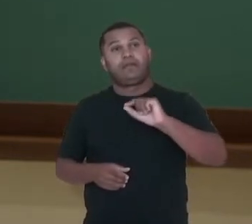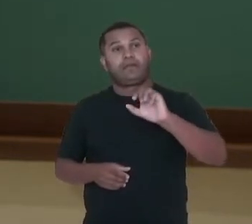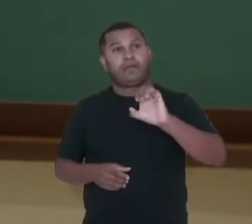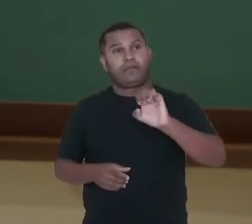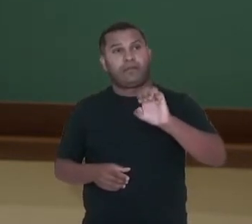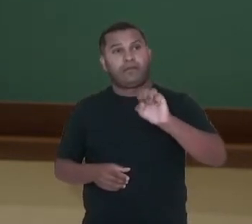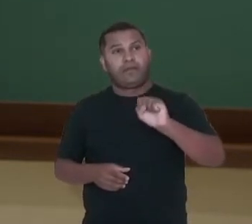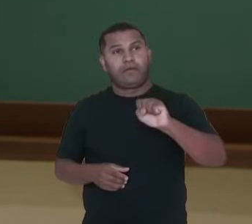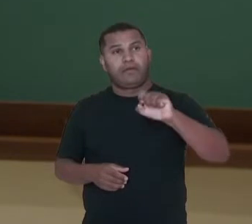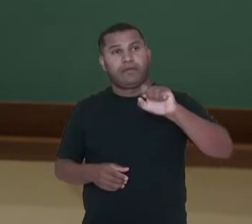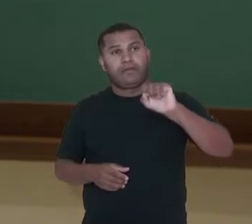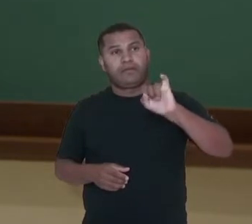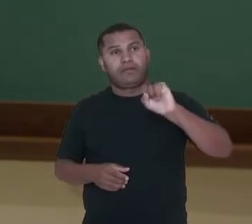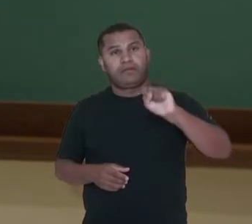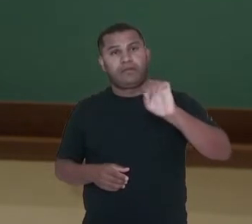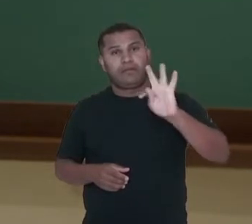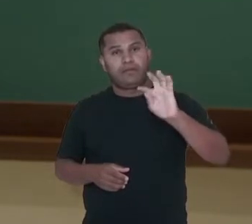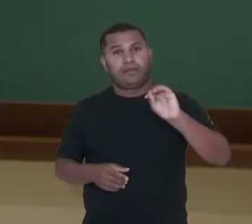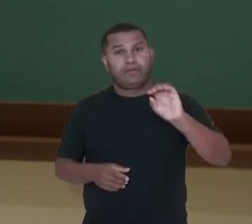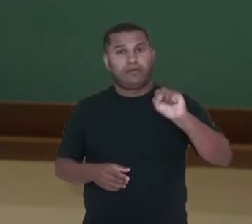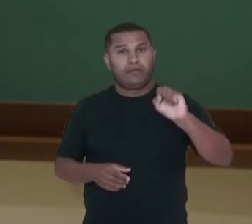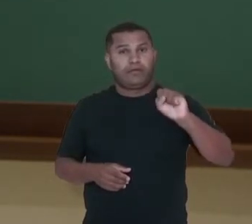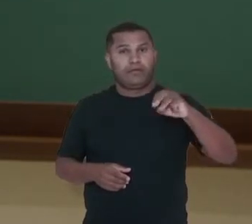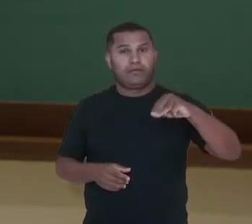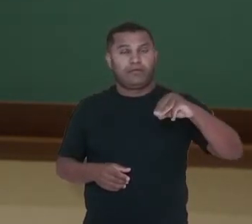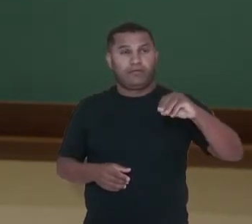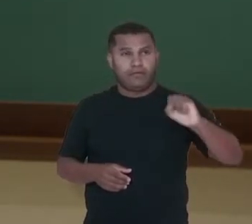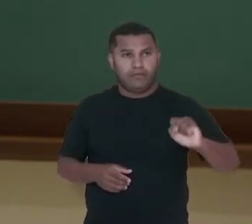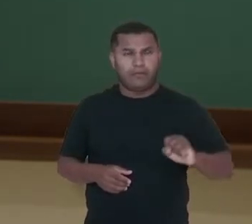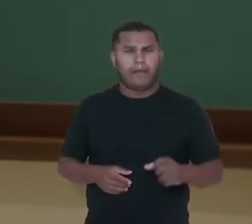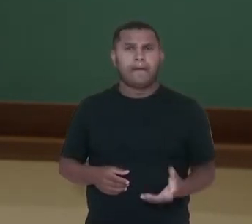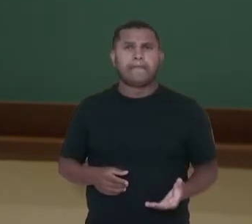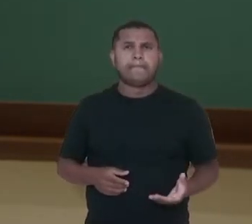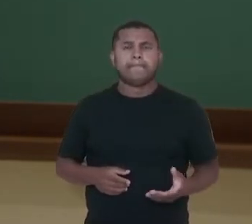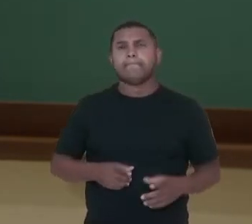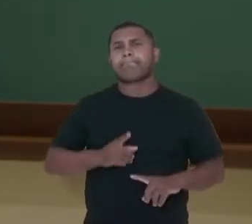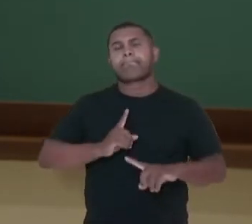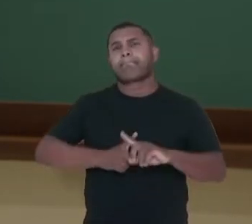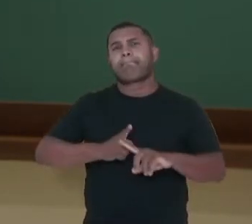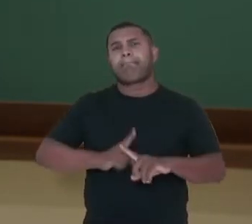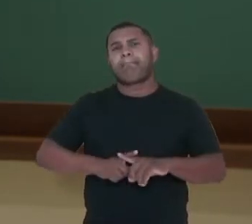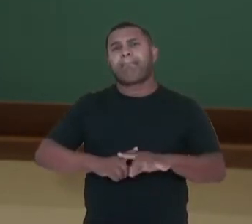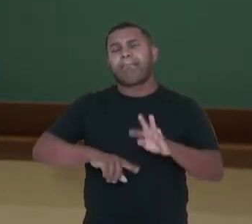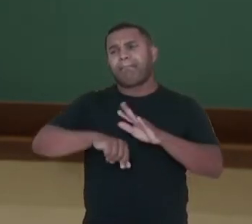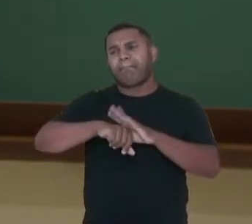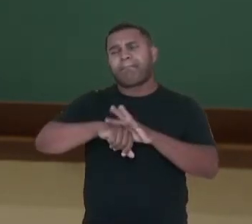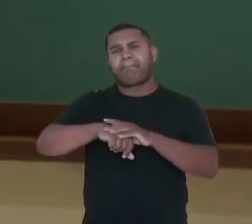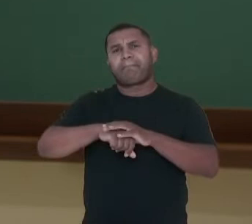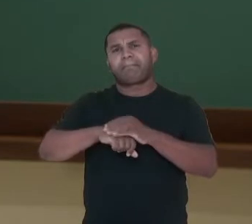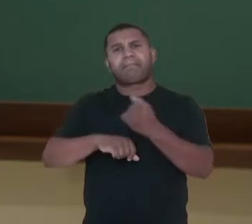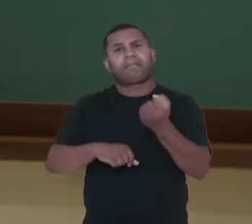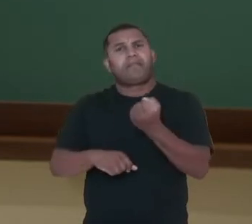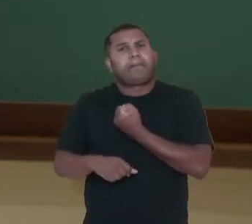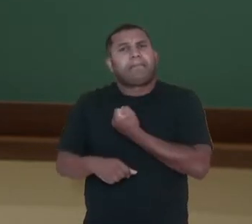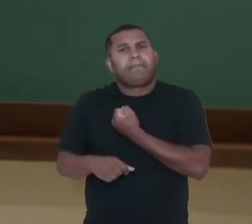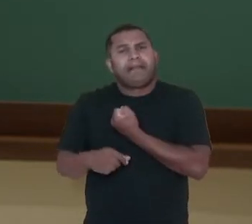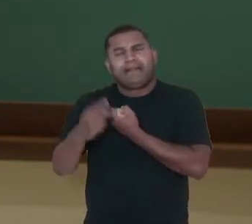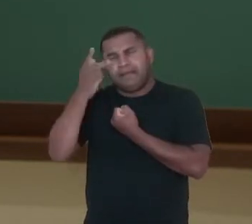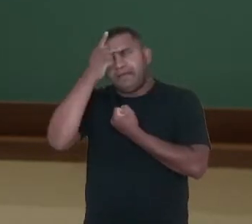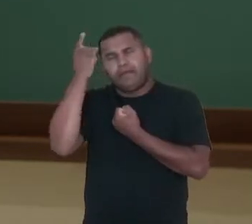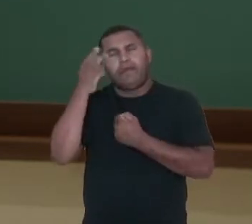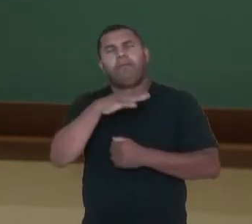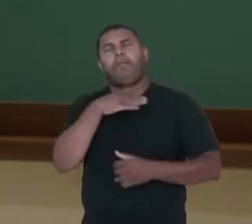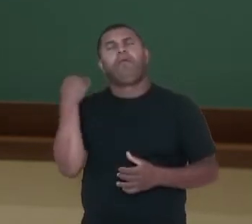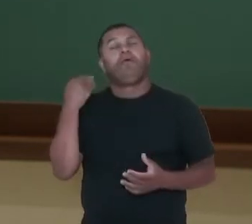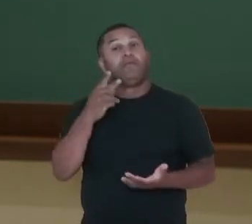plateuminto, por que muitas doenças matam? No caso, a esquistossomose. Sim, a esquistossomose é uma doença que pode